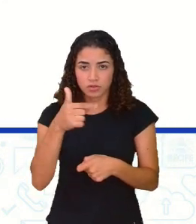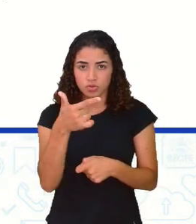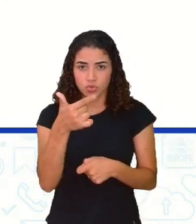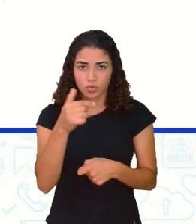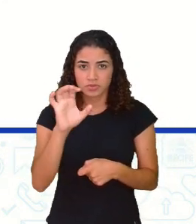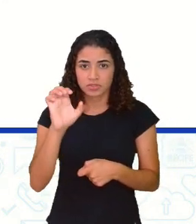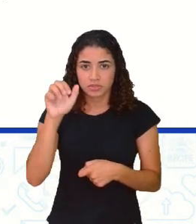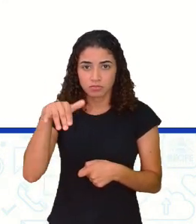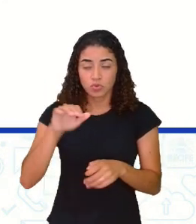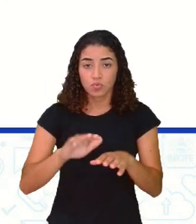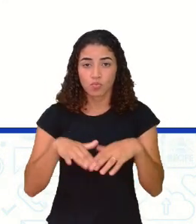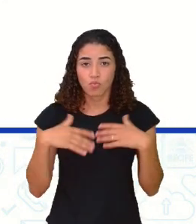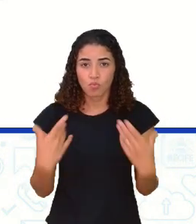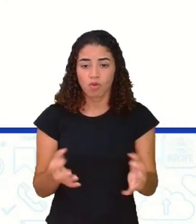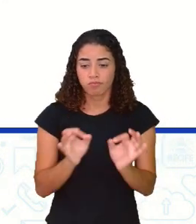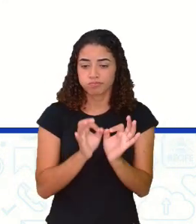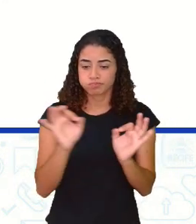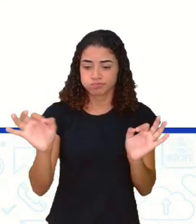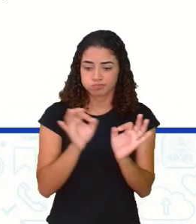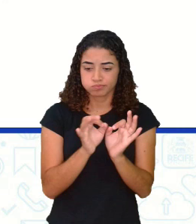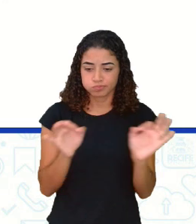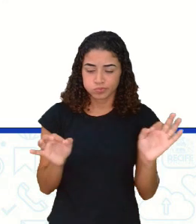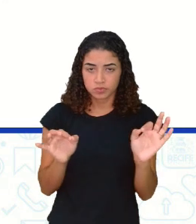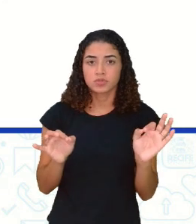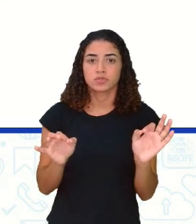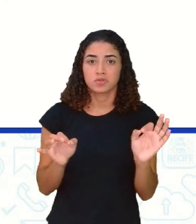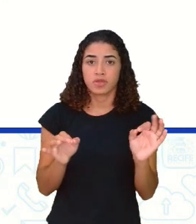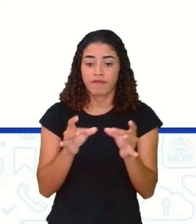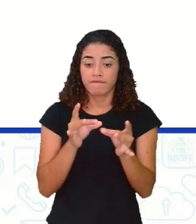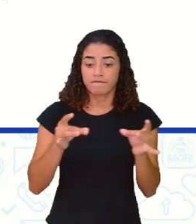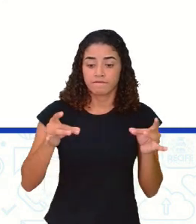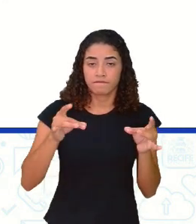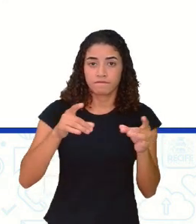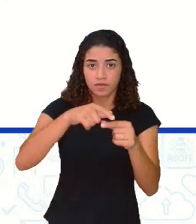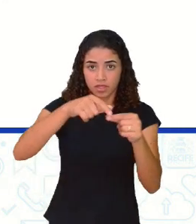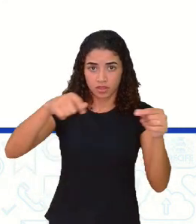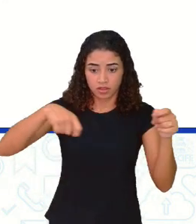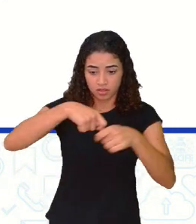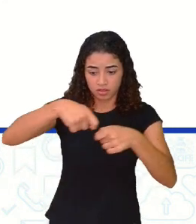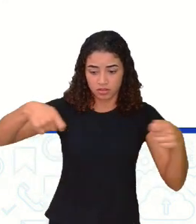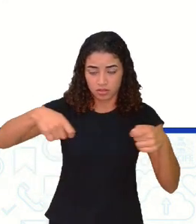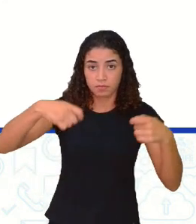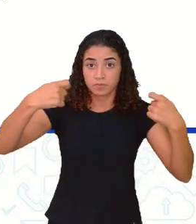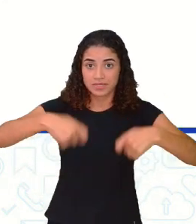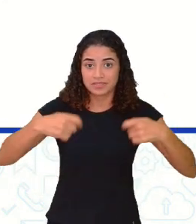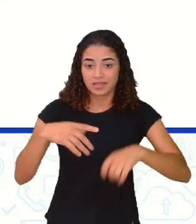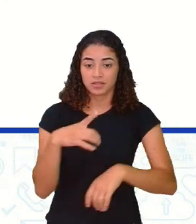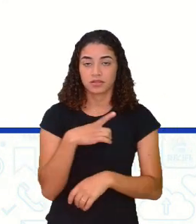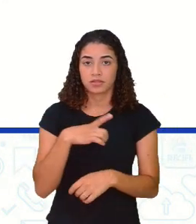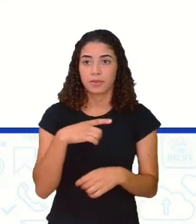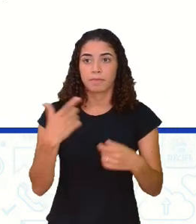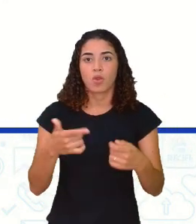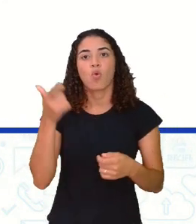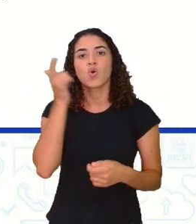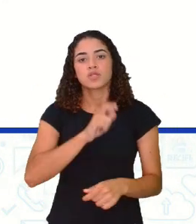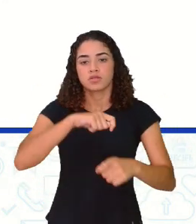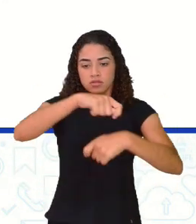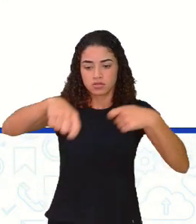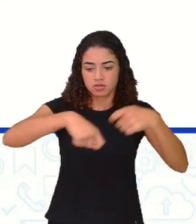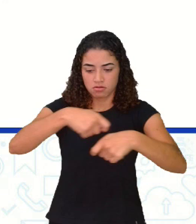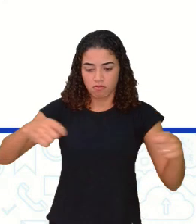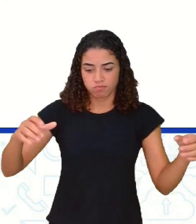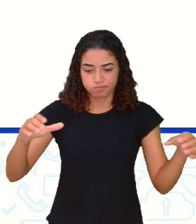centímetros, qual o comprimento mínimo que a fita deve ter para dar a volta completa na